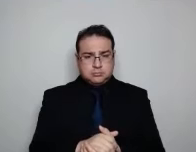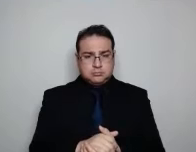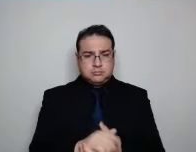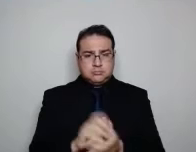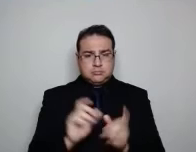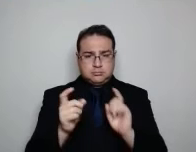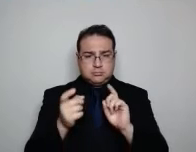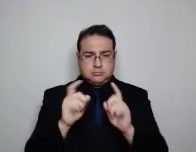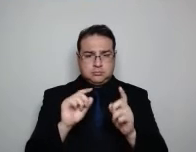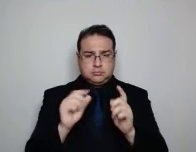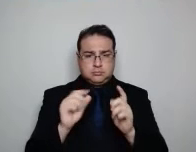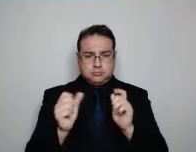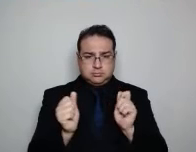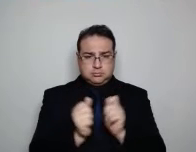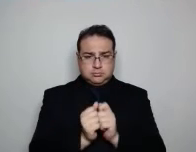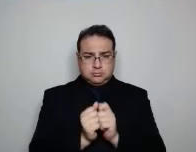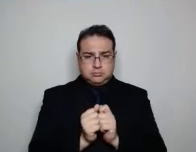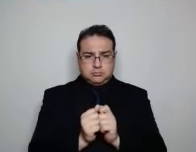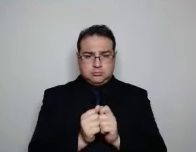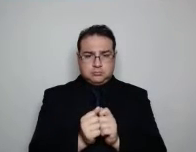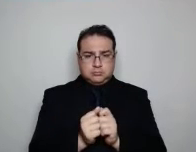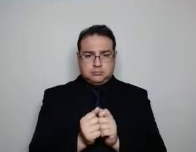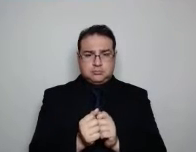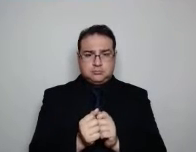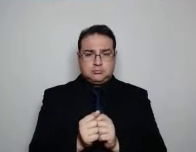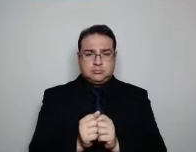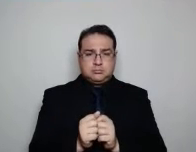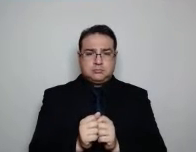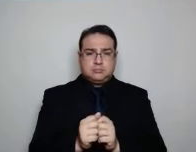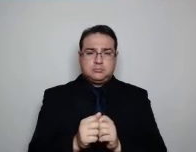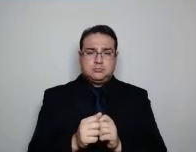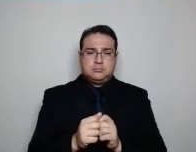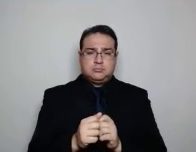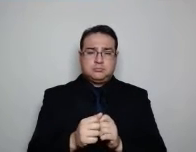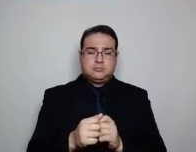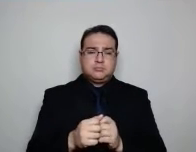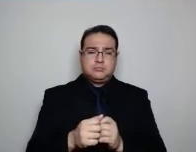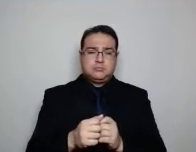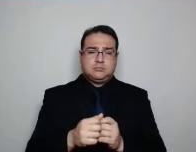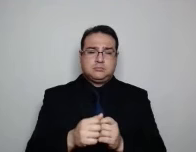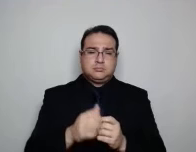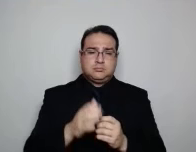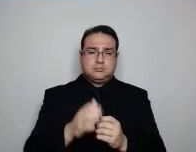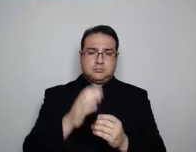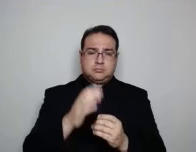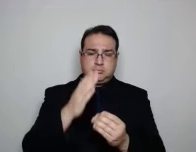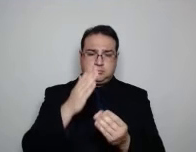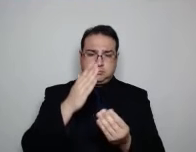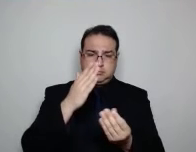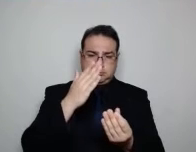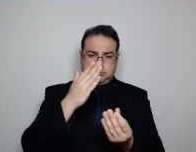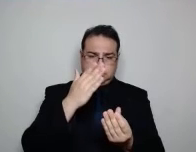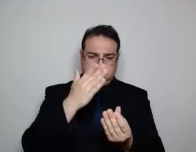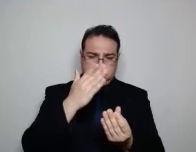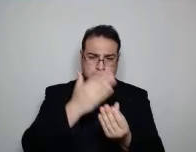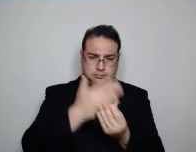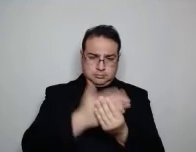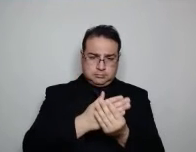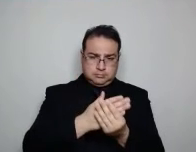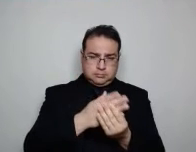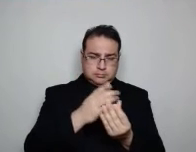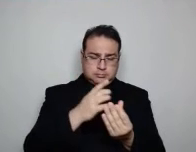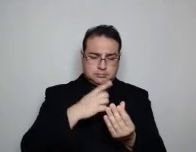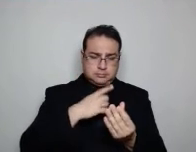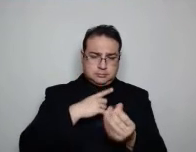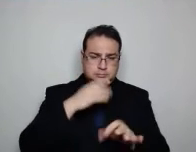CPC. Providência já realizada na origem, manutenção das ações no juiz em que for distribuído o processo mais